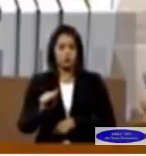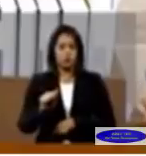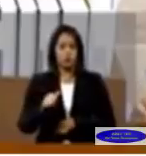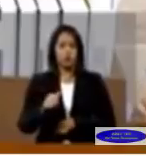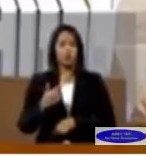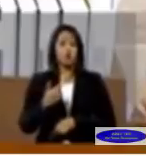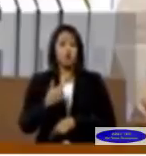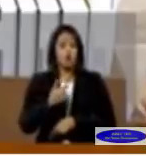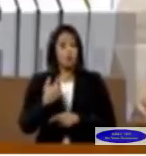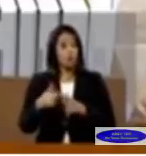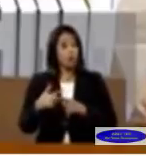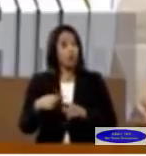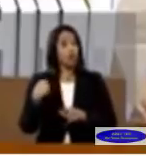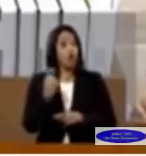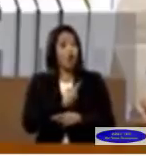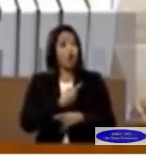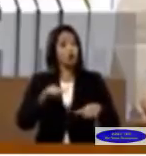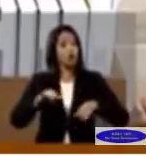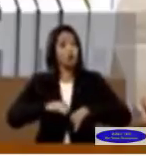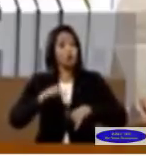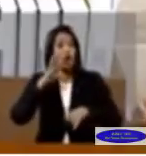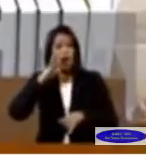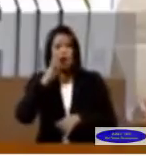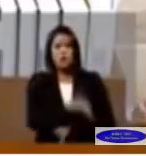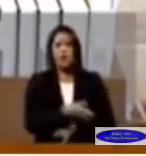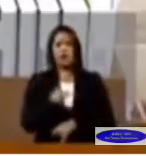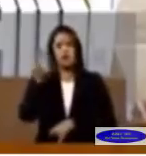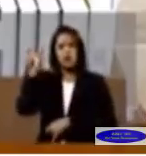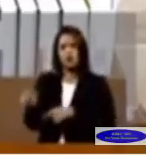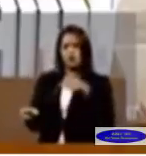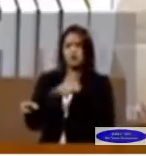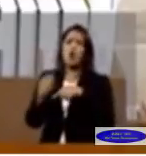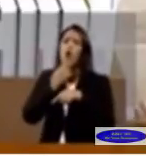colegiada. Agora, a calúnia,